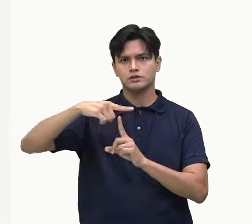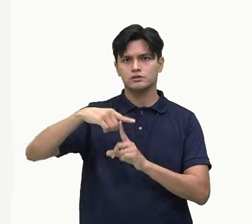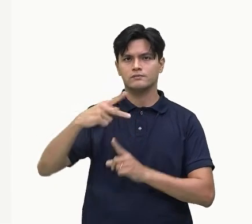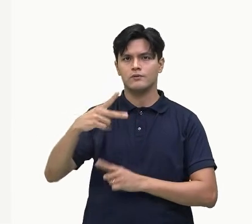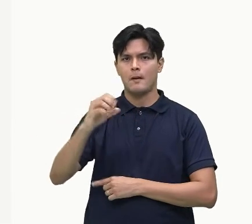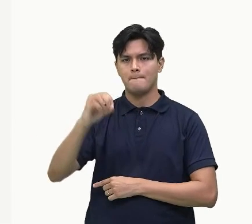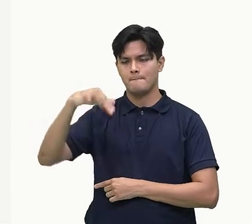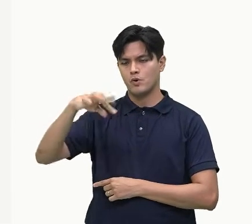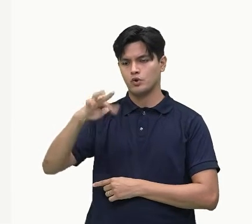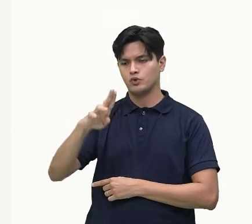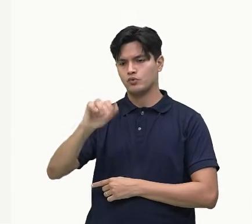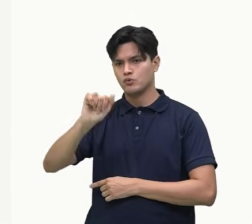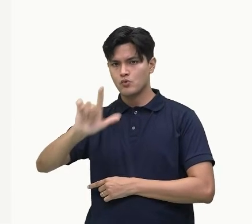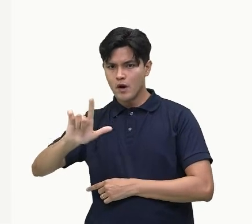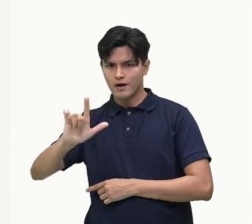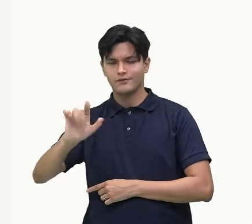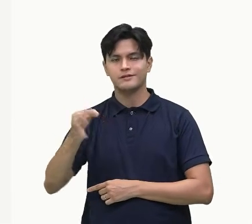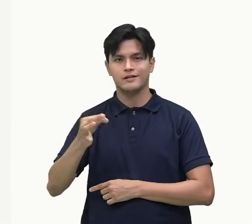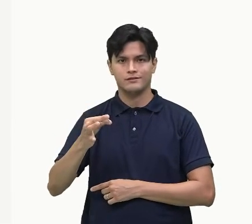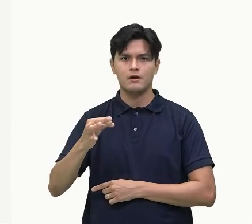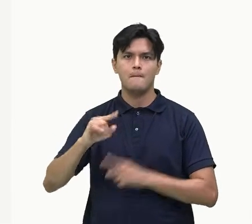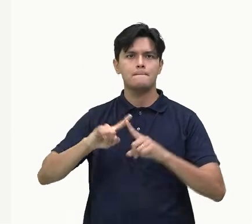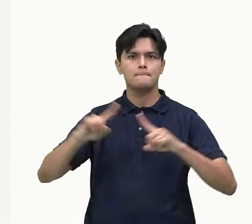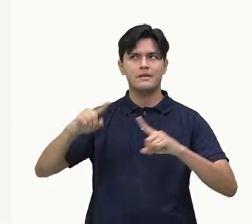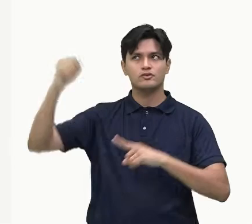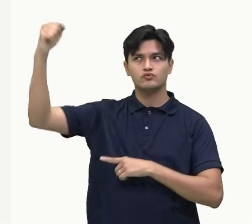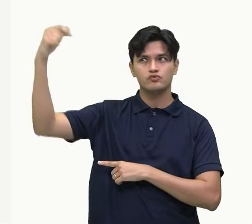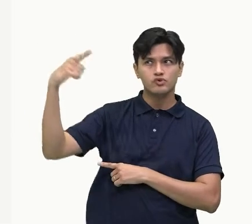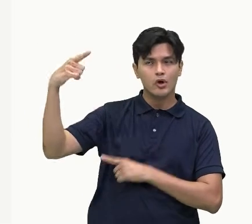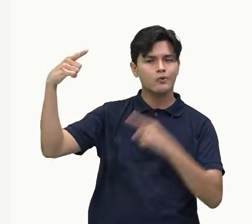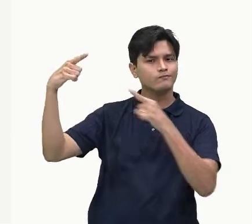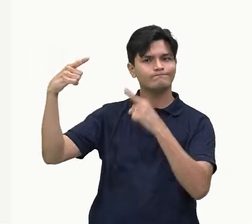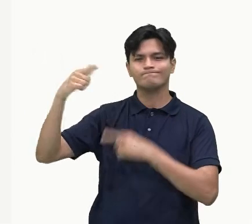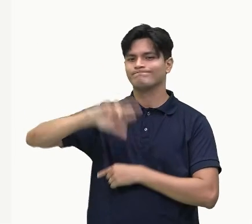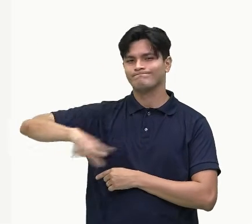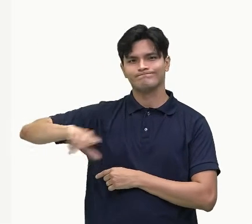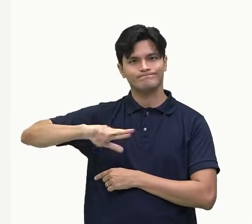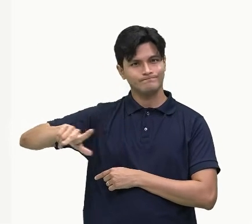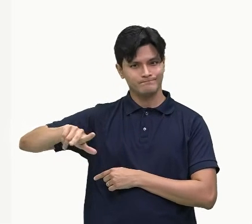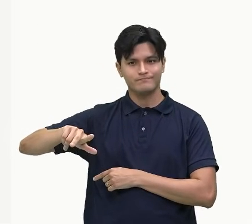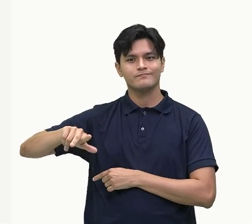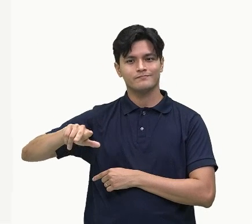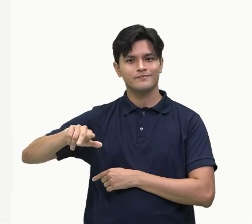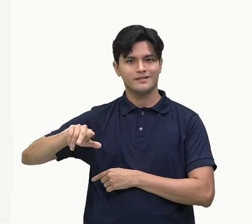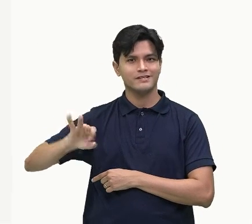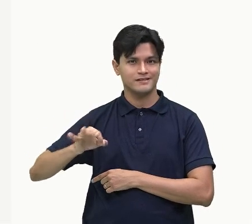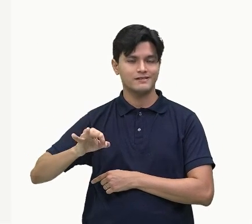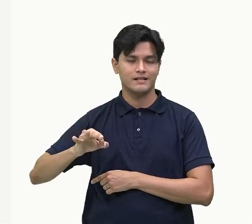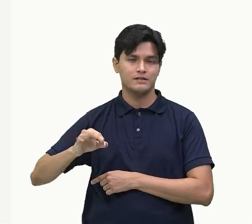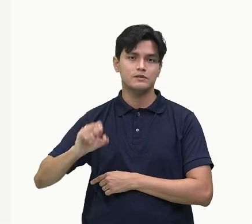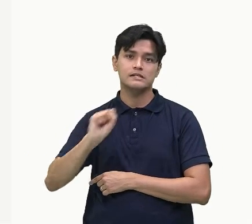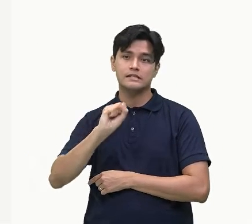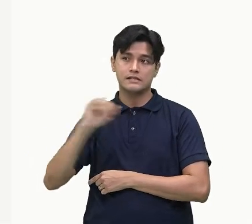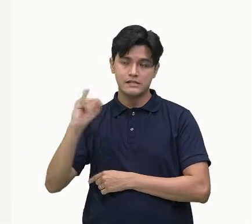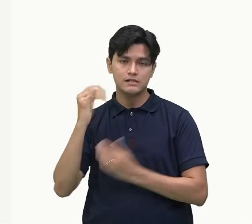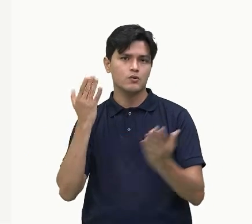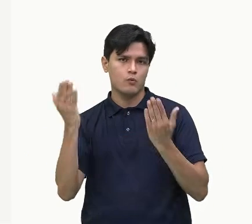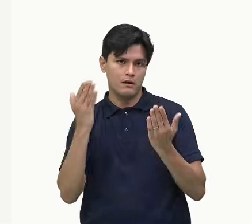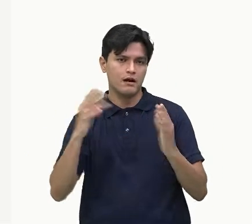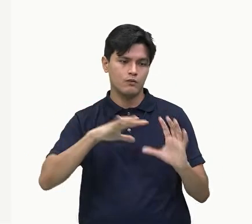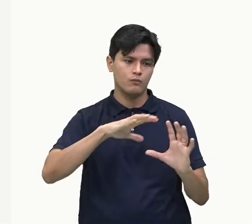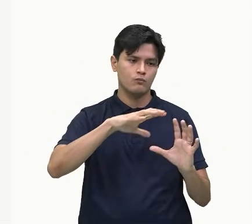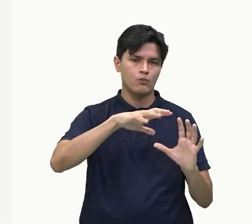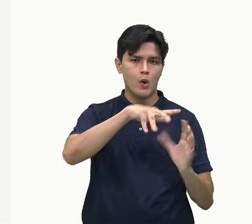Né? O Sol eu não posso considerar como uma fonte pontual, não em relação à Terra. Né? Em relação ao universo ele pode até